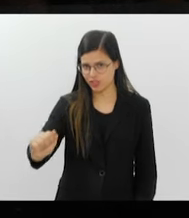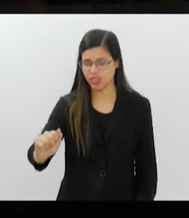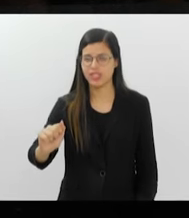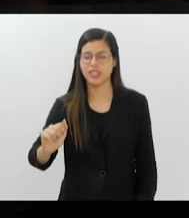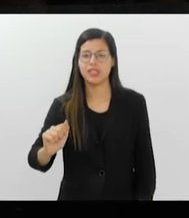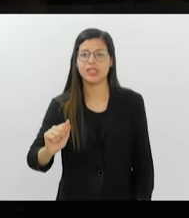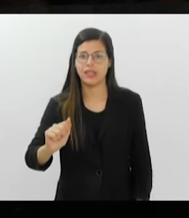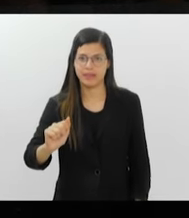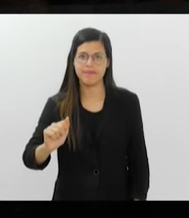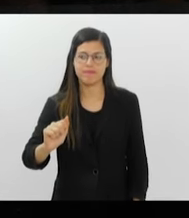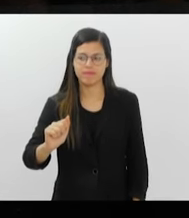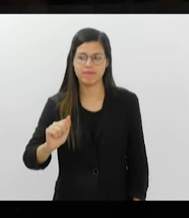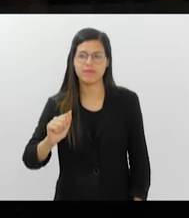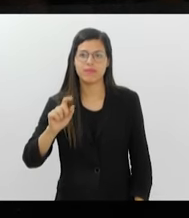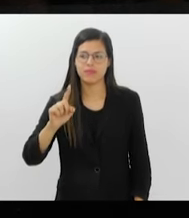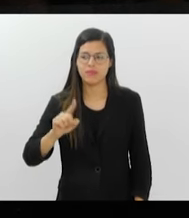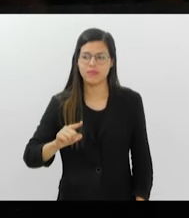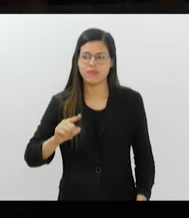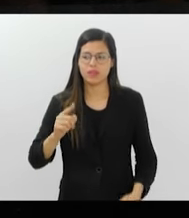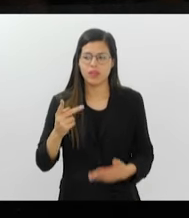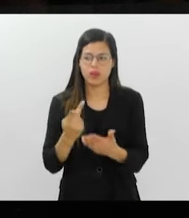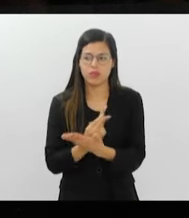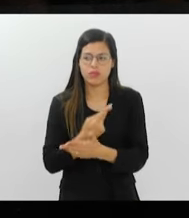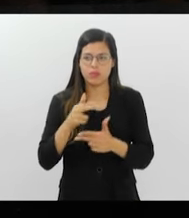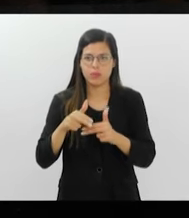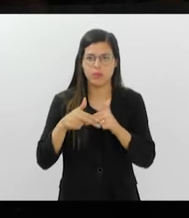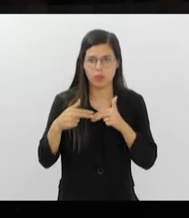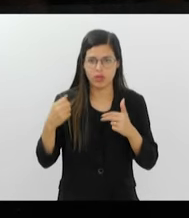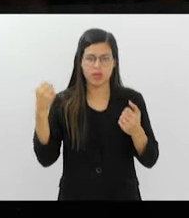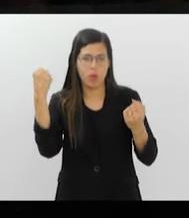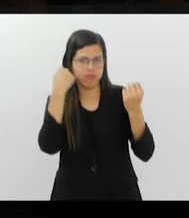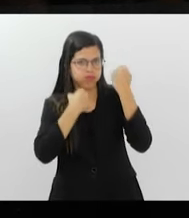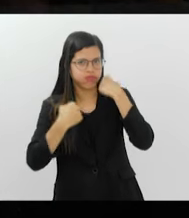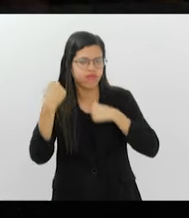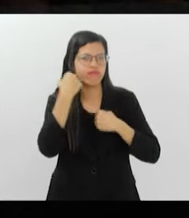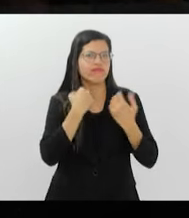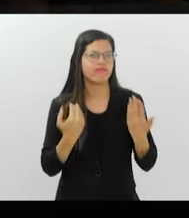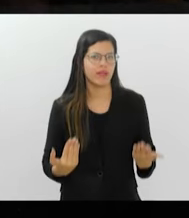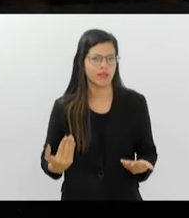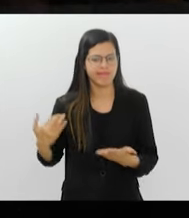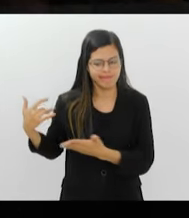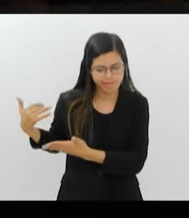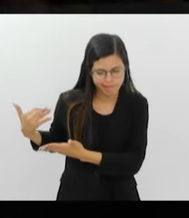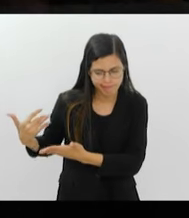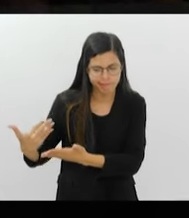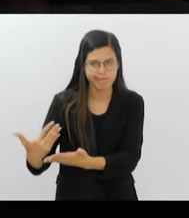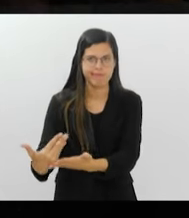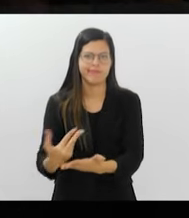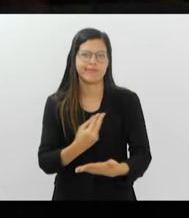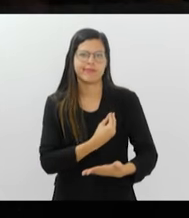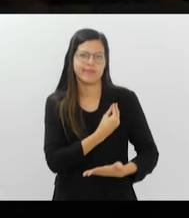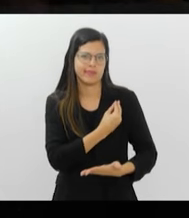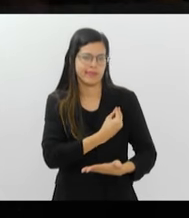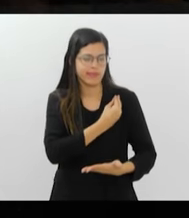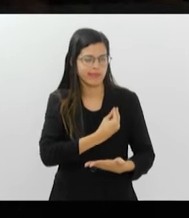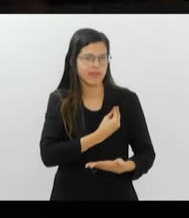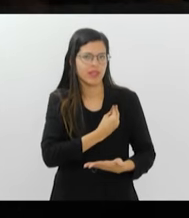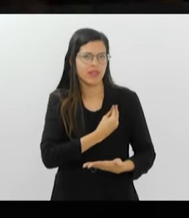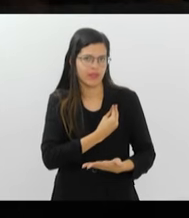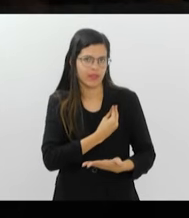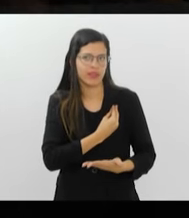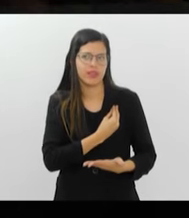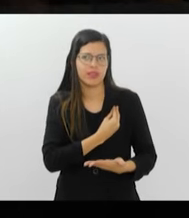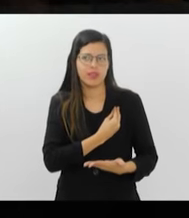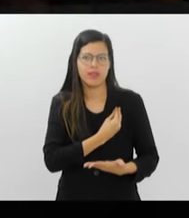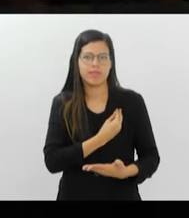deriva das pancadas que ele recebeu ao longo da sua vida de pugilista